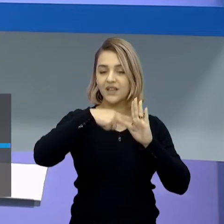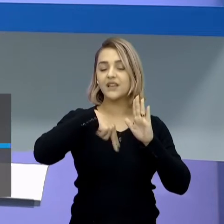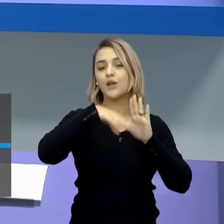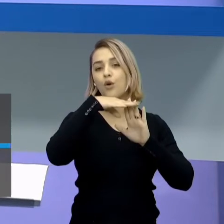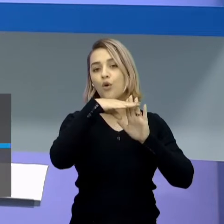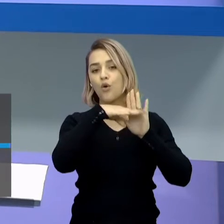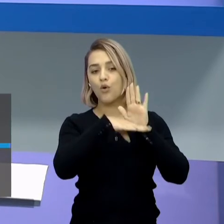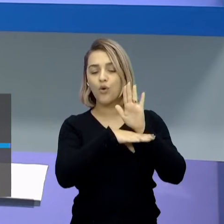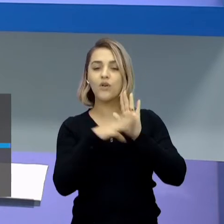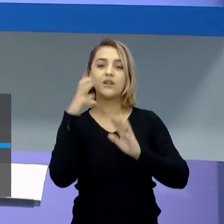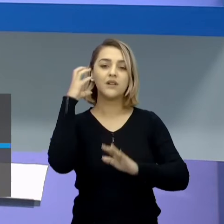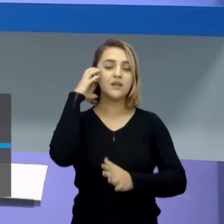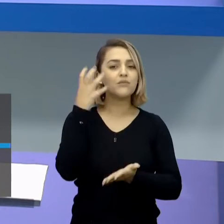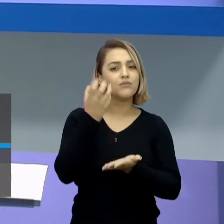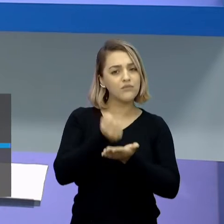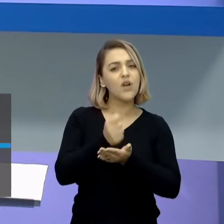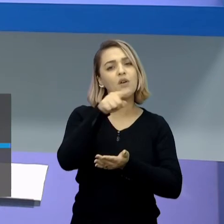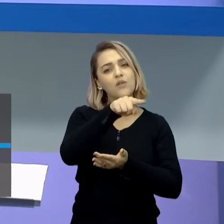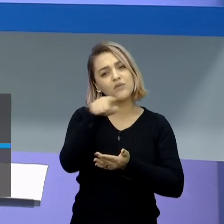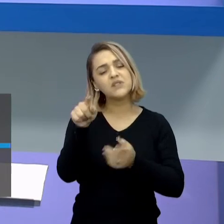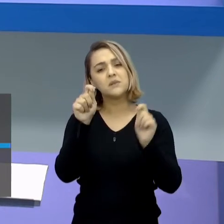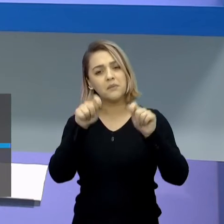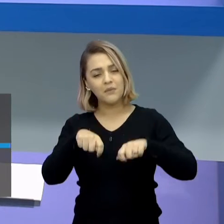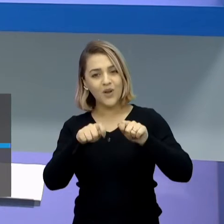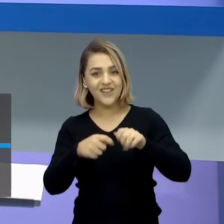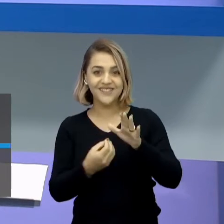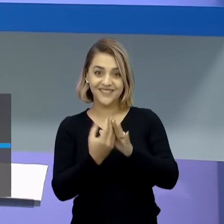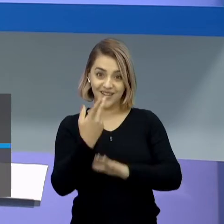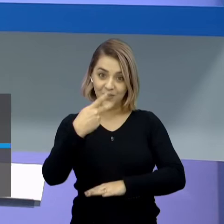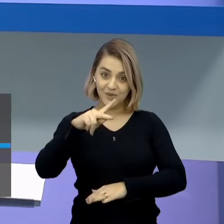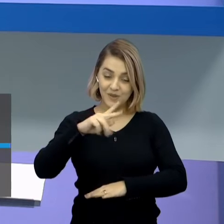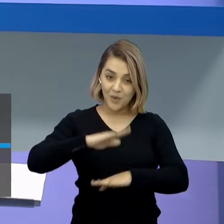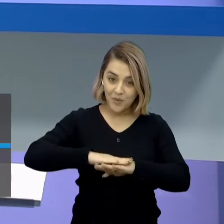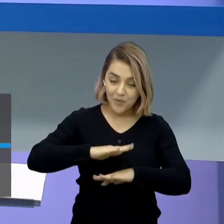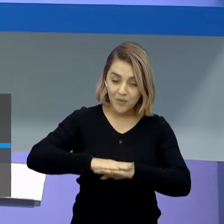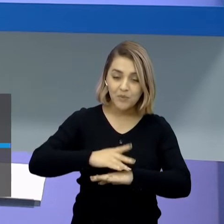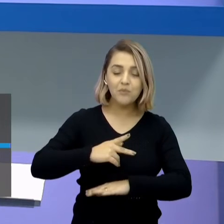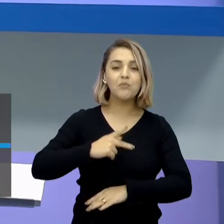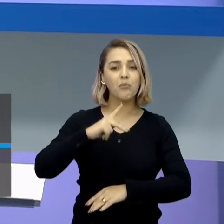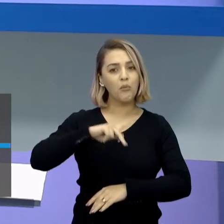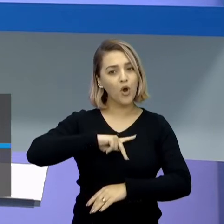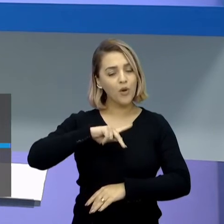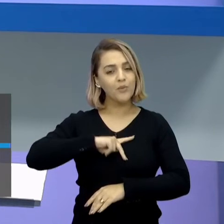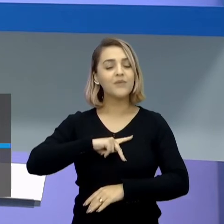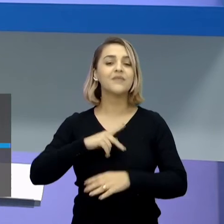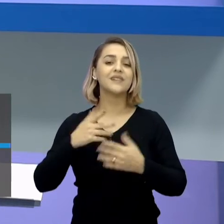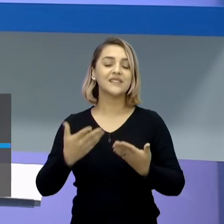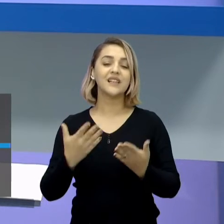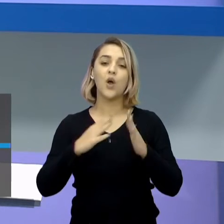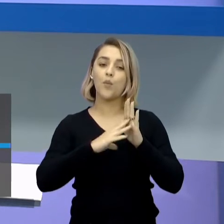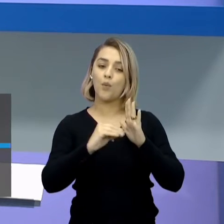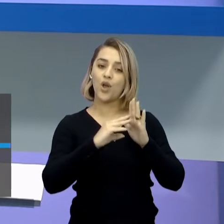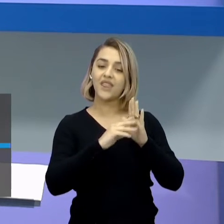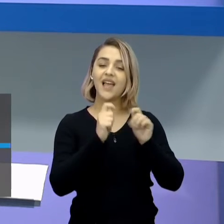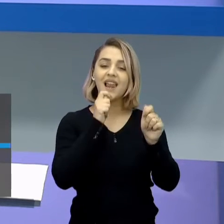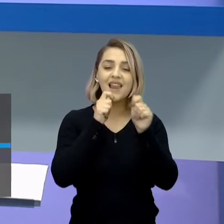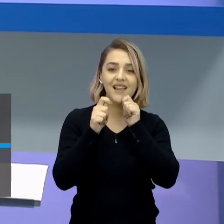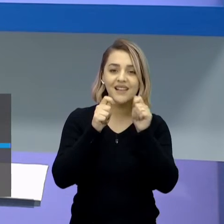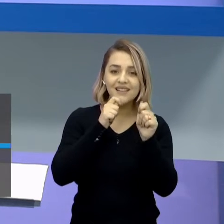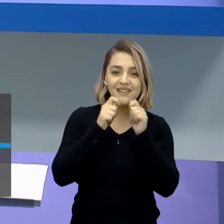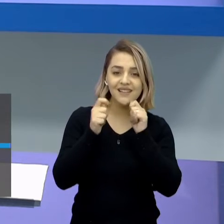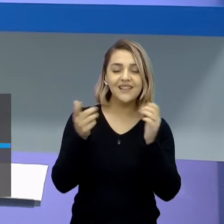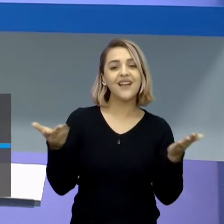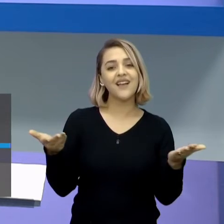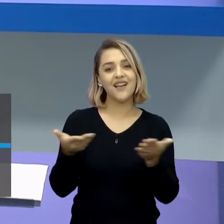podem criar o roteiro de vocês também. E agora a gente vai falar um pouquinho também sobre o modelo de entrevista. Vamos lá na